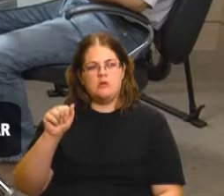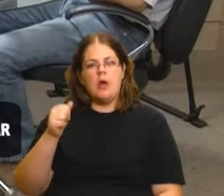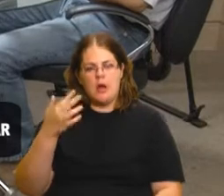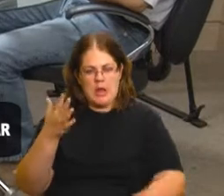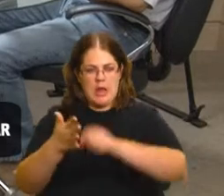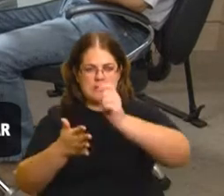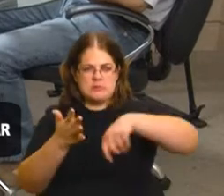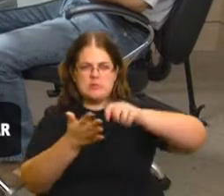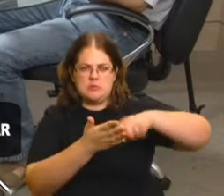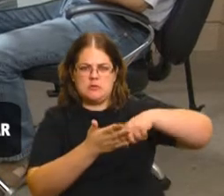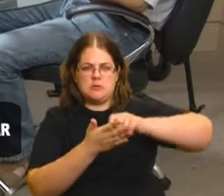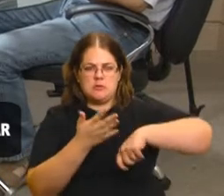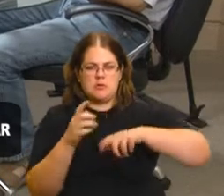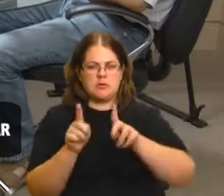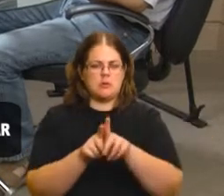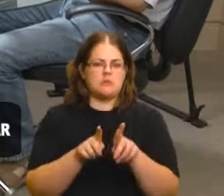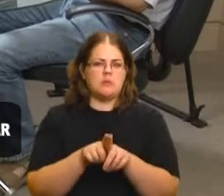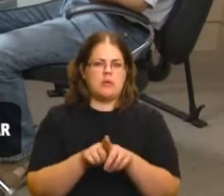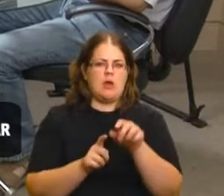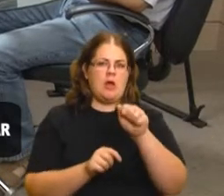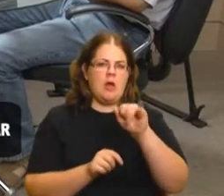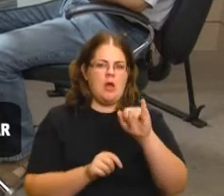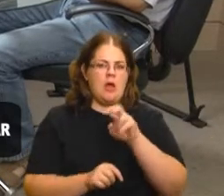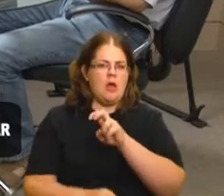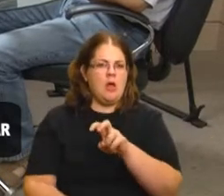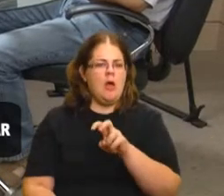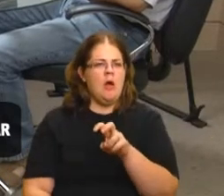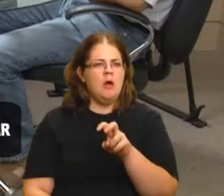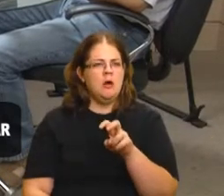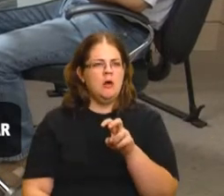sido ele ou a junta, mas ele assina o AI-5.